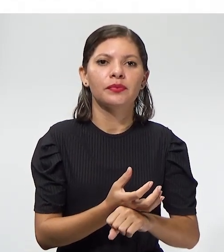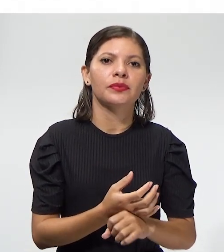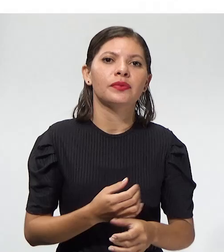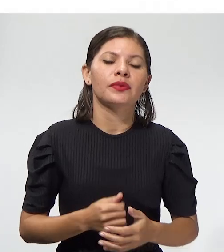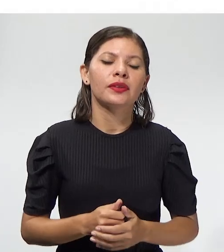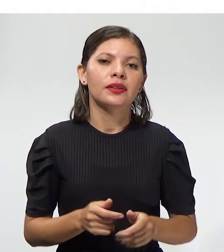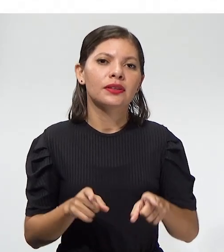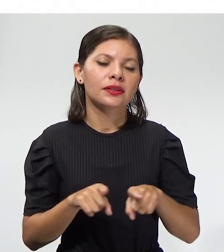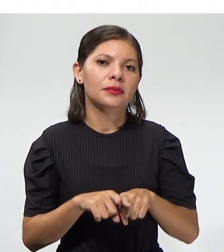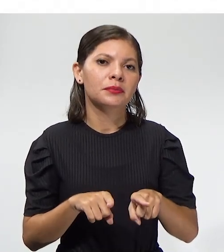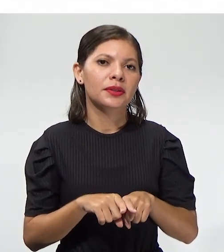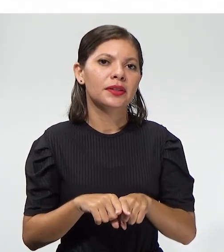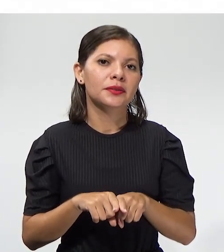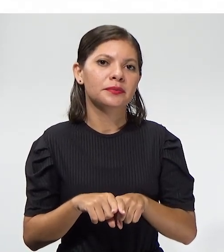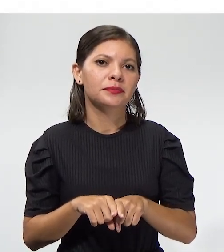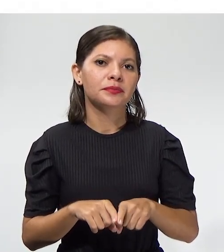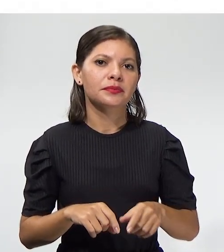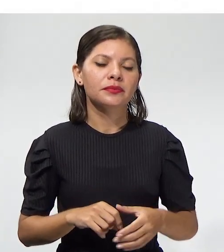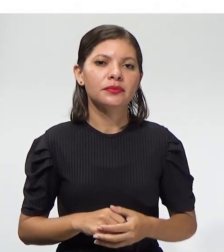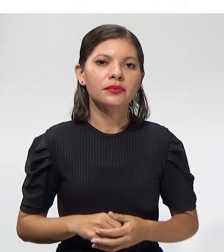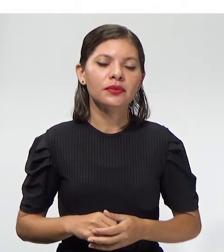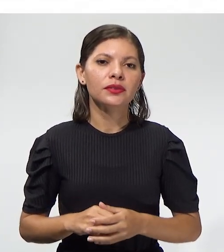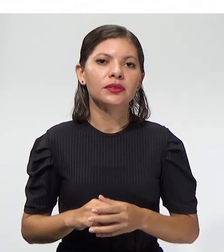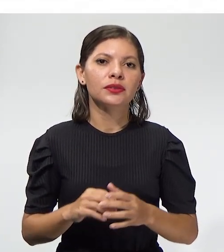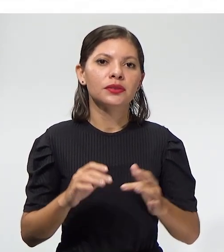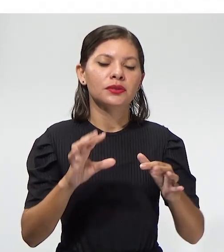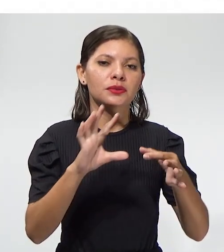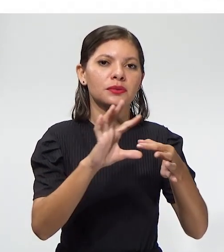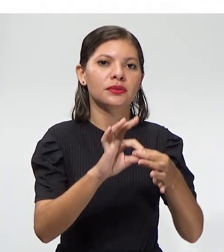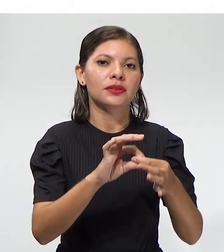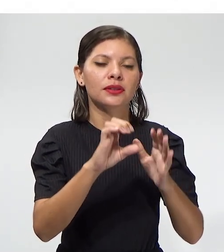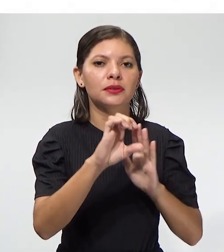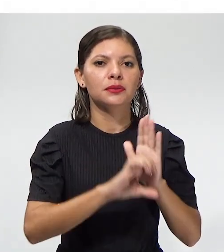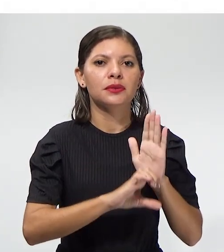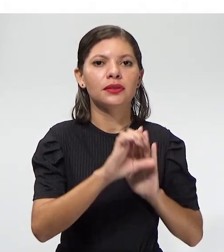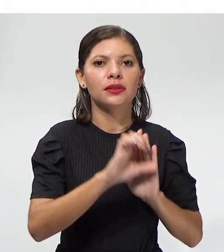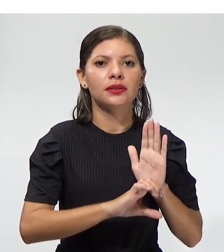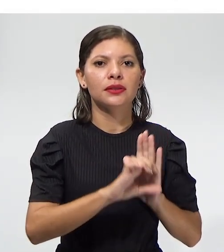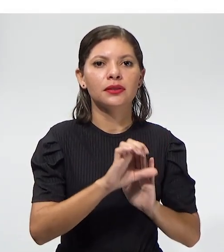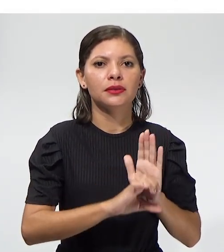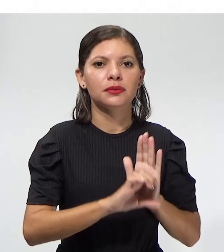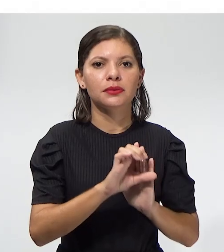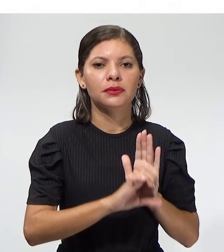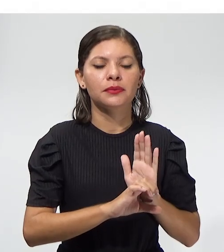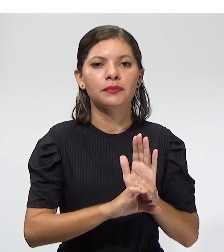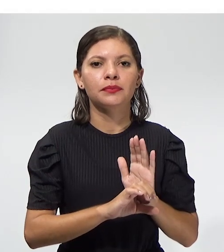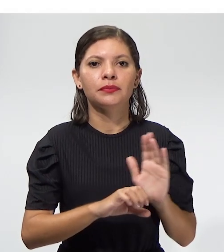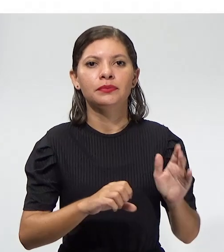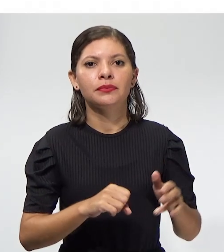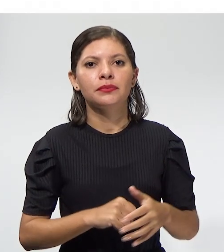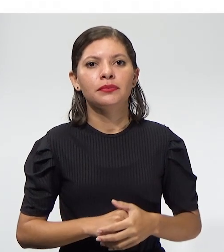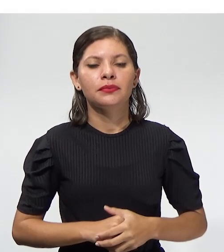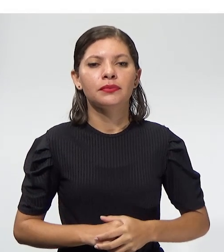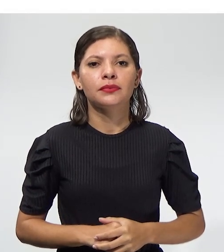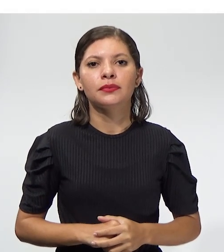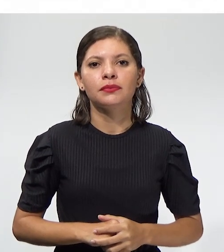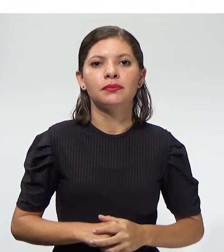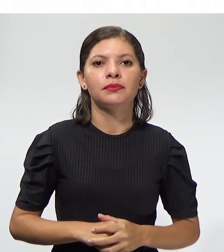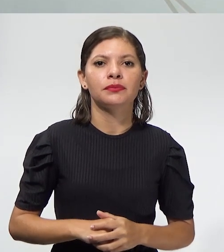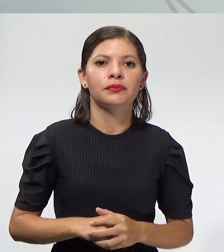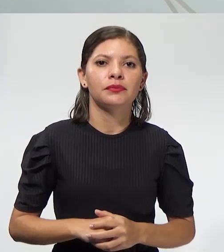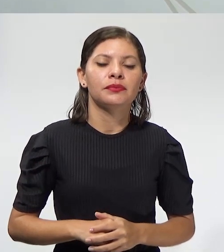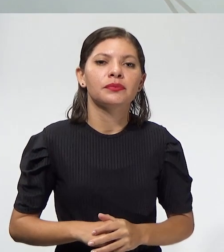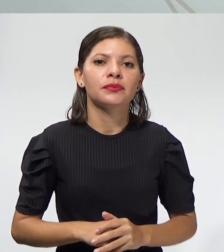A transdisciplinaridade, ela envolve até mesmo a gente elencar um currículo de uma